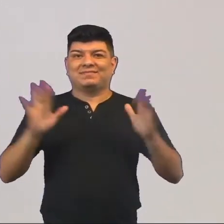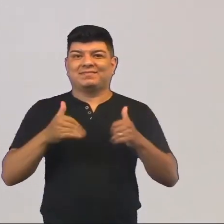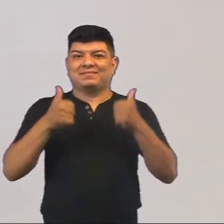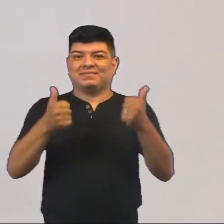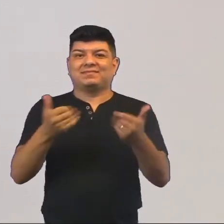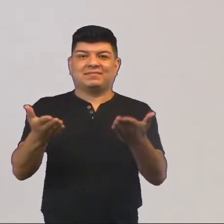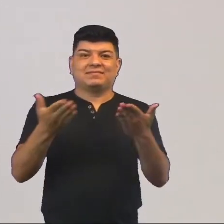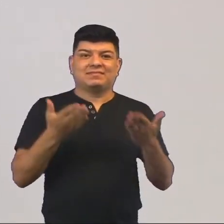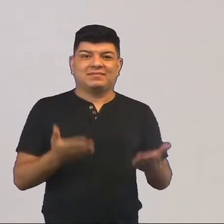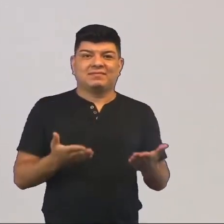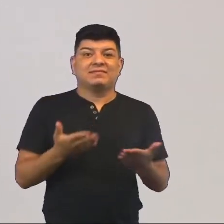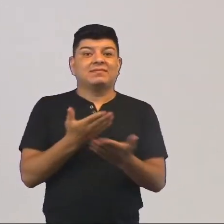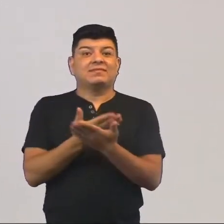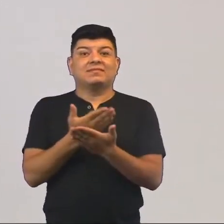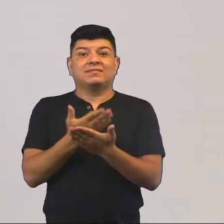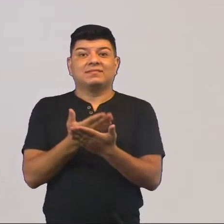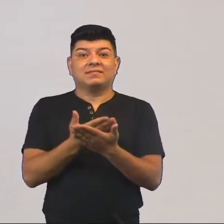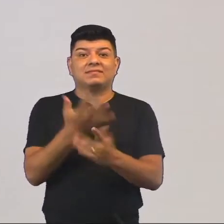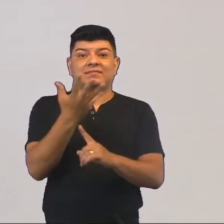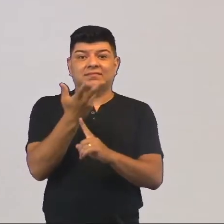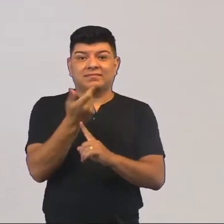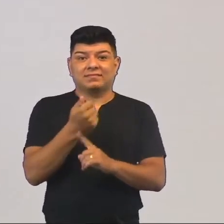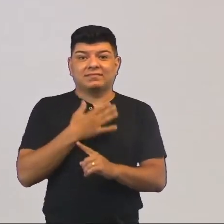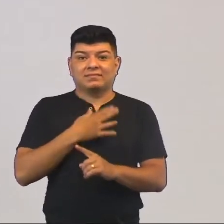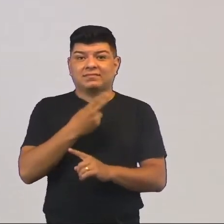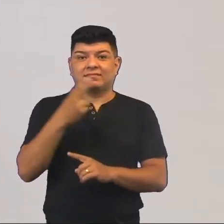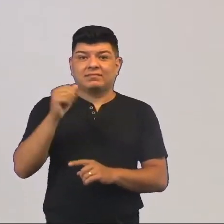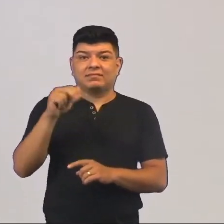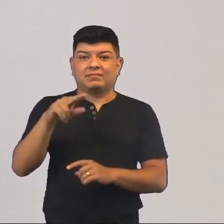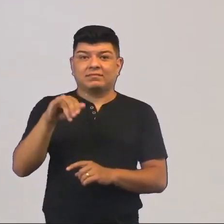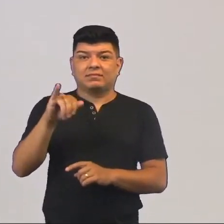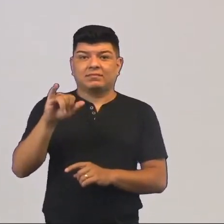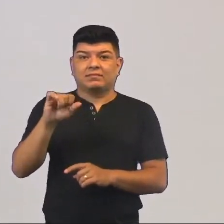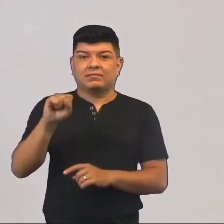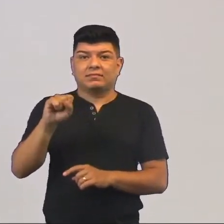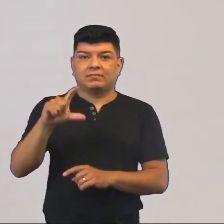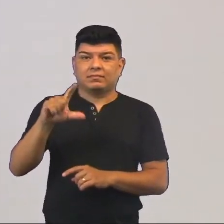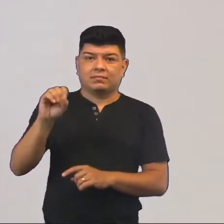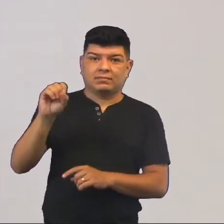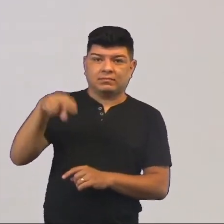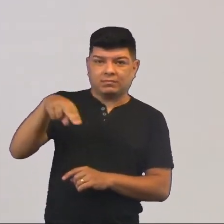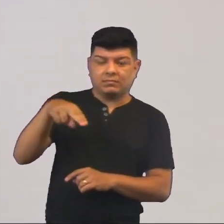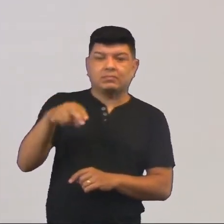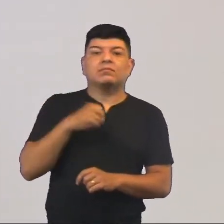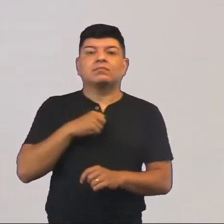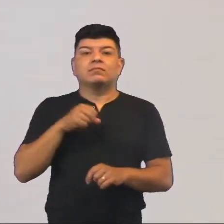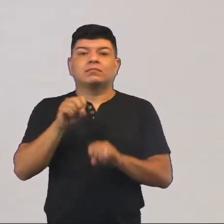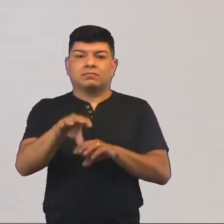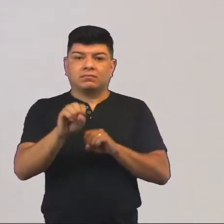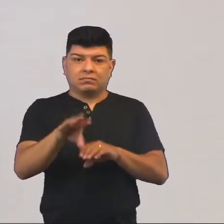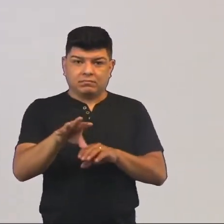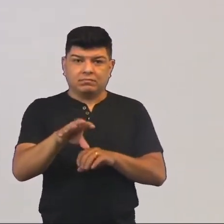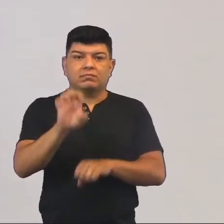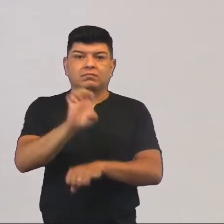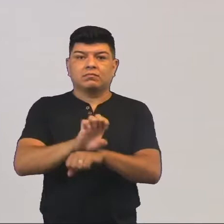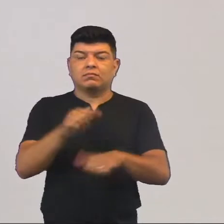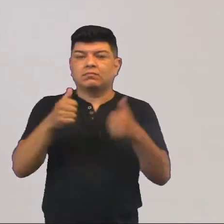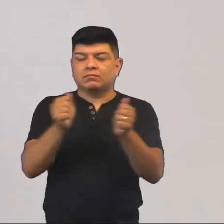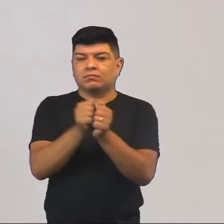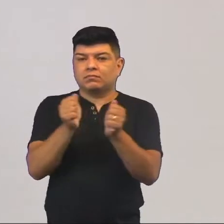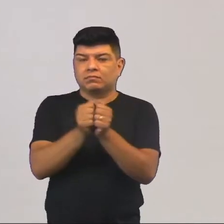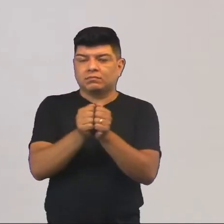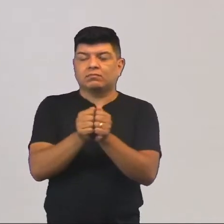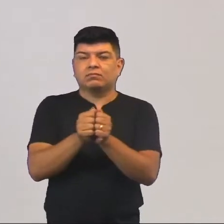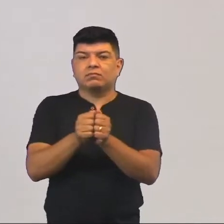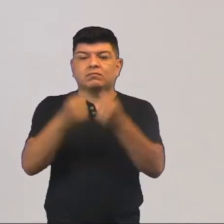Olá, seja muito bem-vindo a mais uma aula de arte. Eu sou Anailson Mesquita, professor da Rede Estadual de Ensino, né? Estaremos juntos